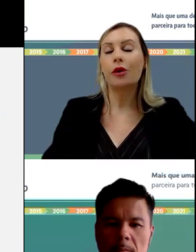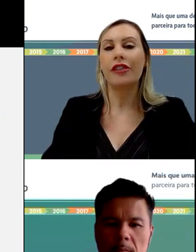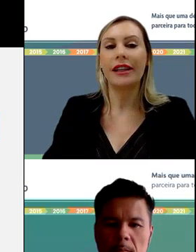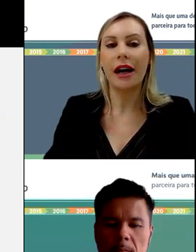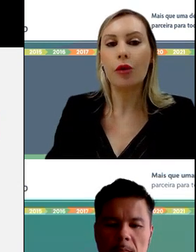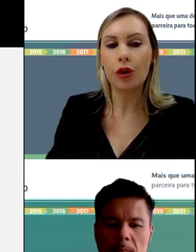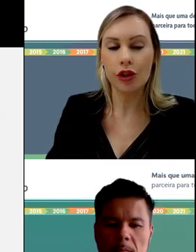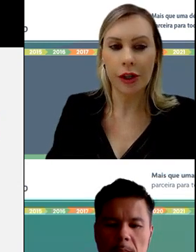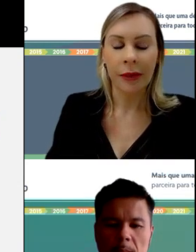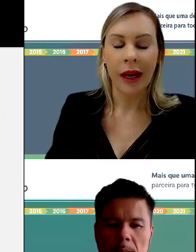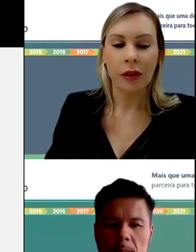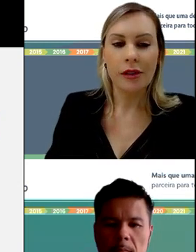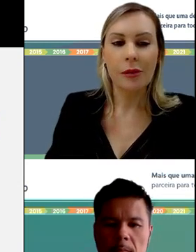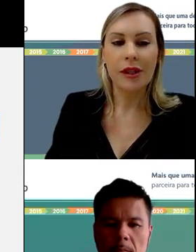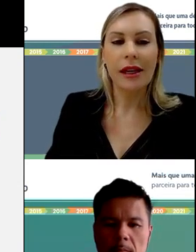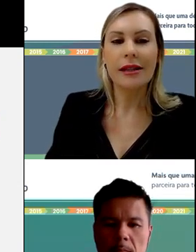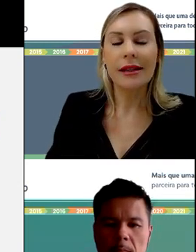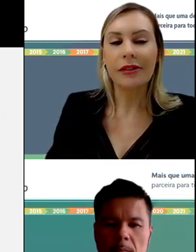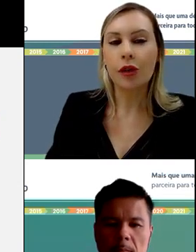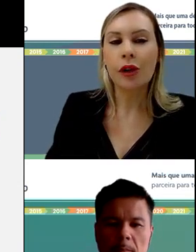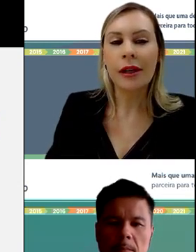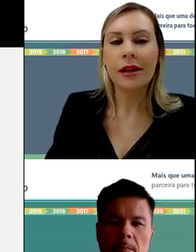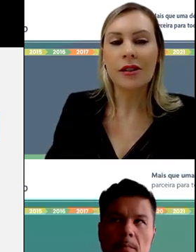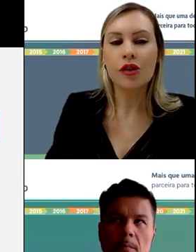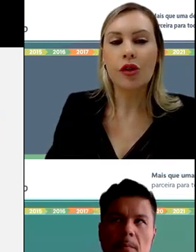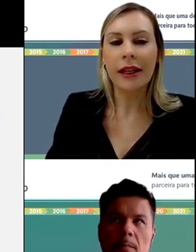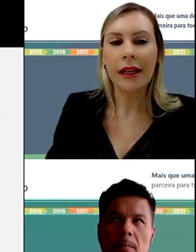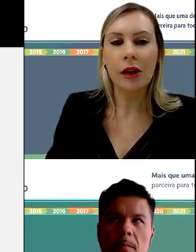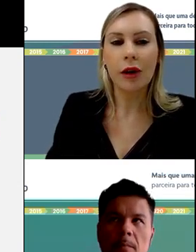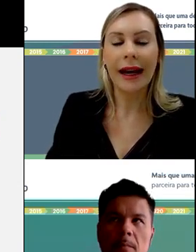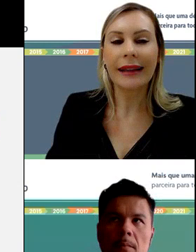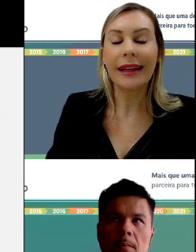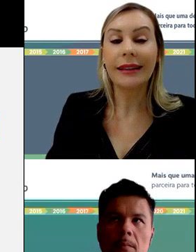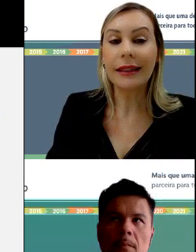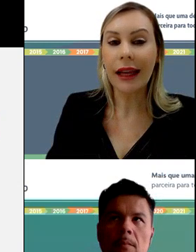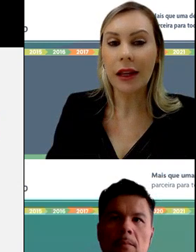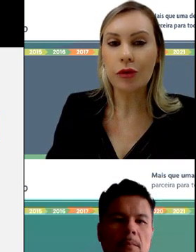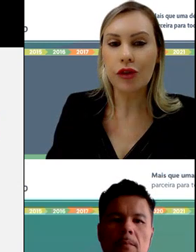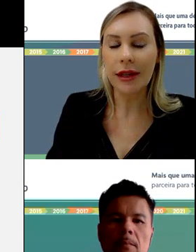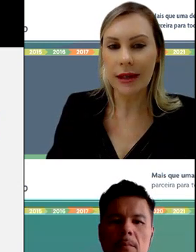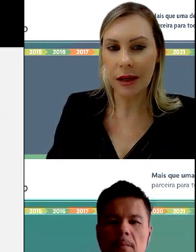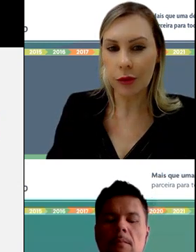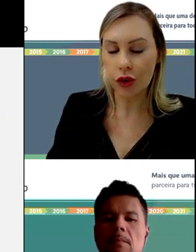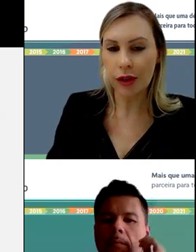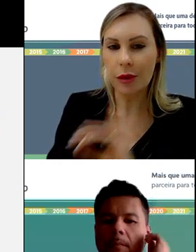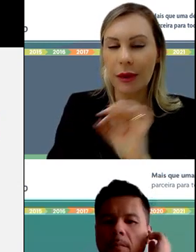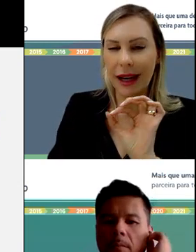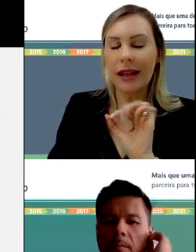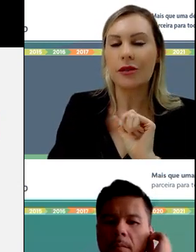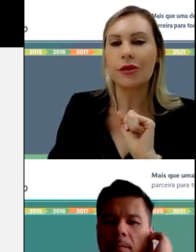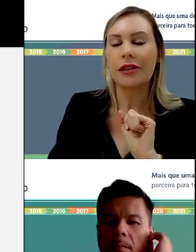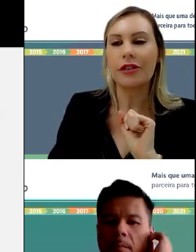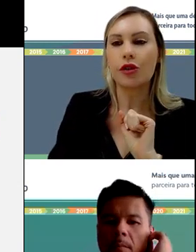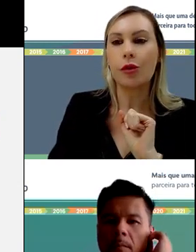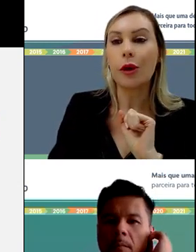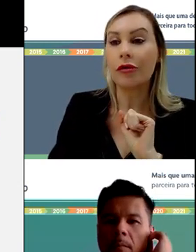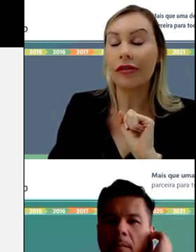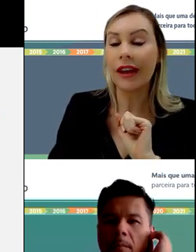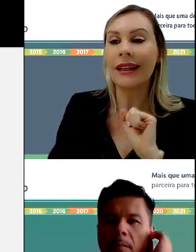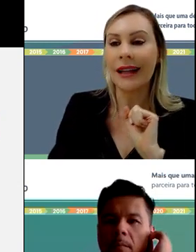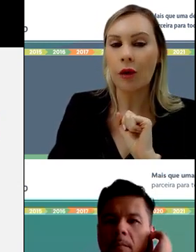servidor público federal hoje. Nós temos aquele servidor que ingressou aqui, olha, até 31 de dezembro de 2003 no